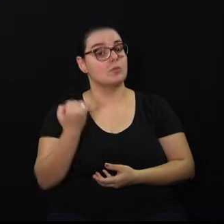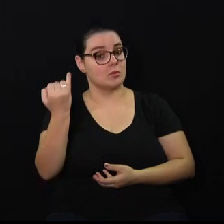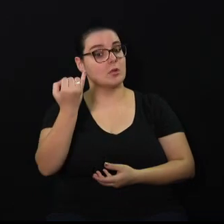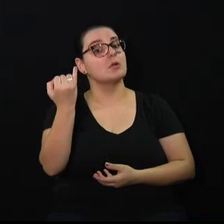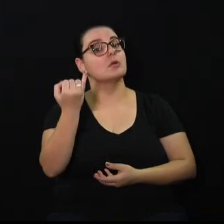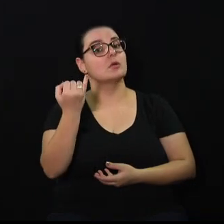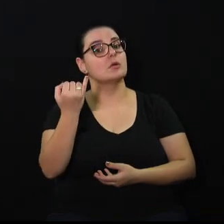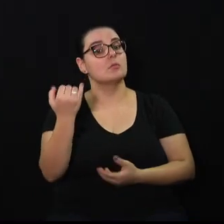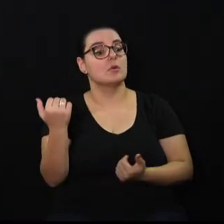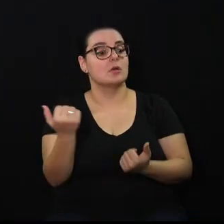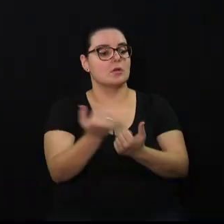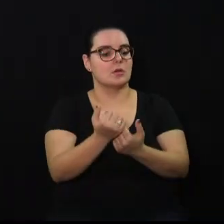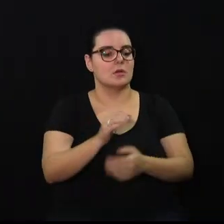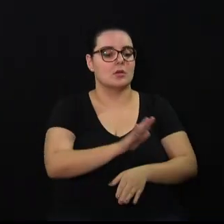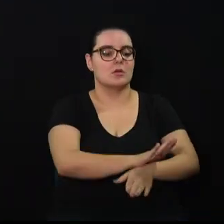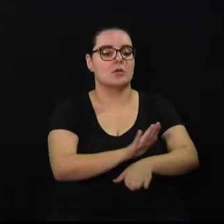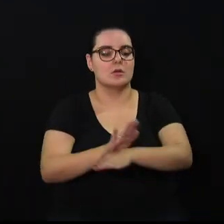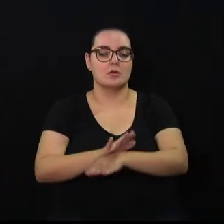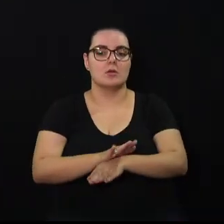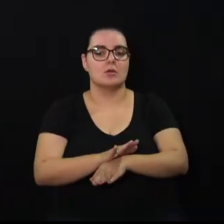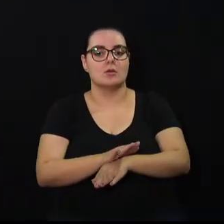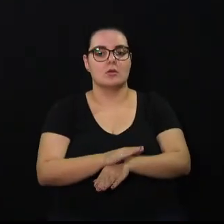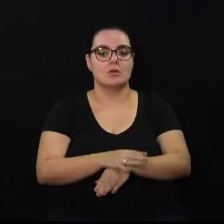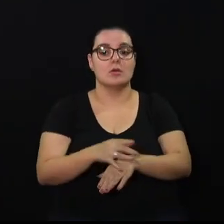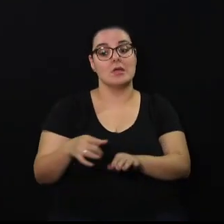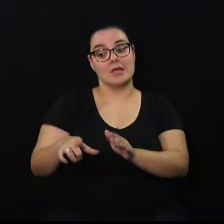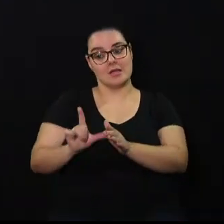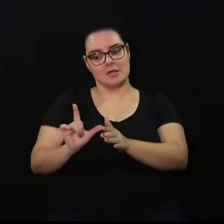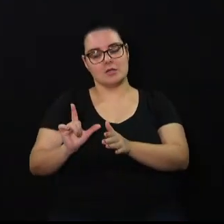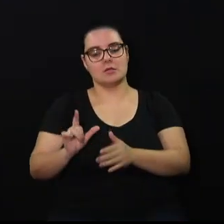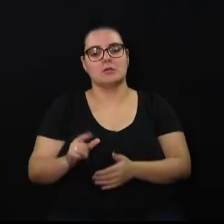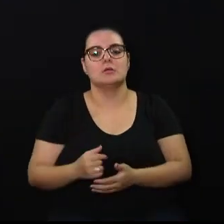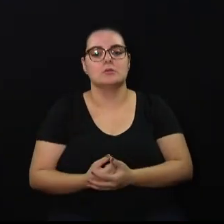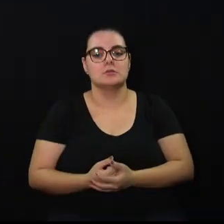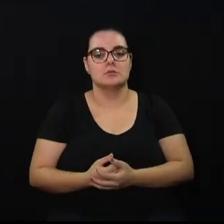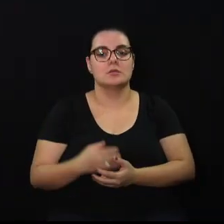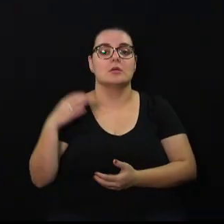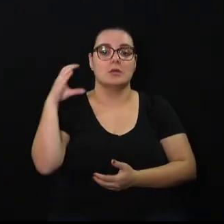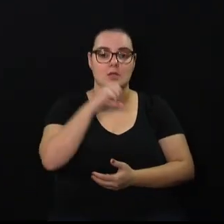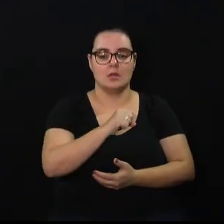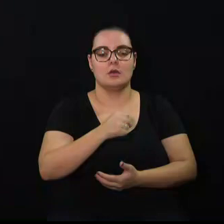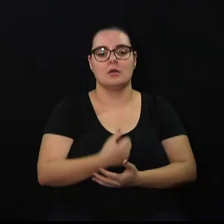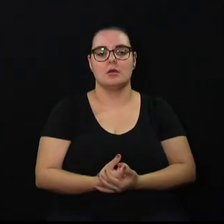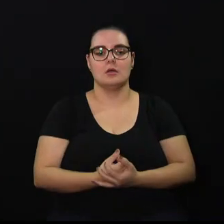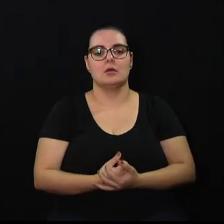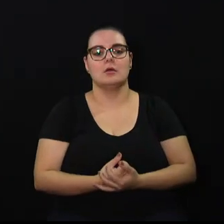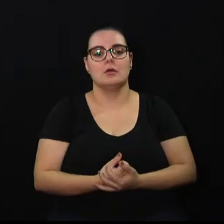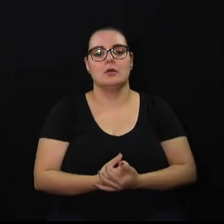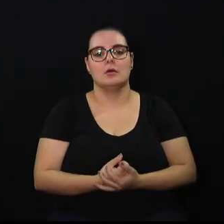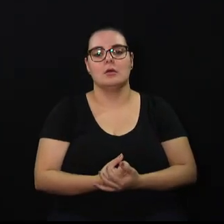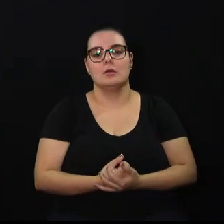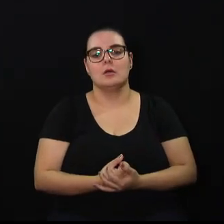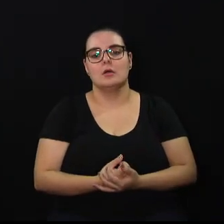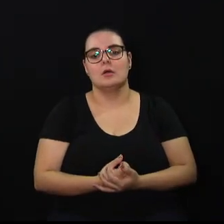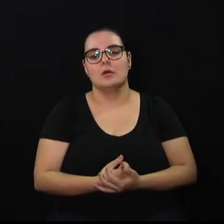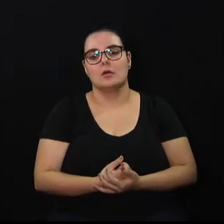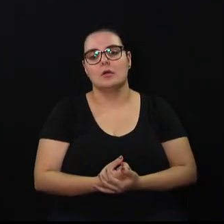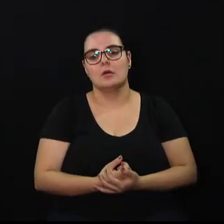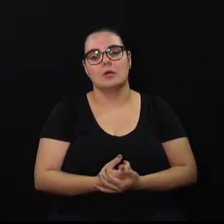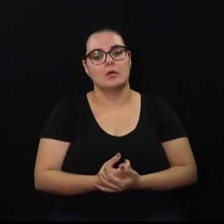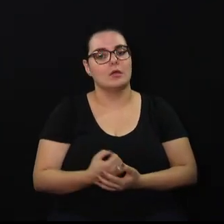a intervenção precoce se dê o mais mais rápido possível tá então essa é que é essa é a grande